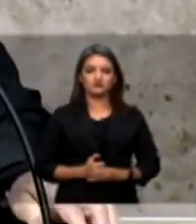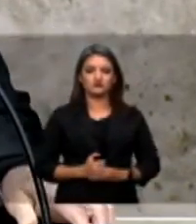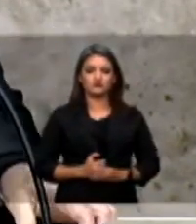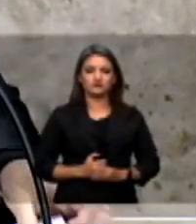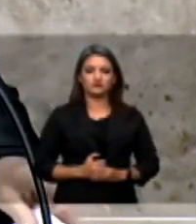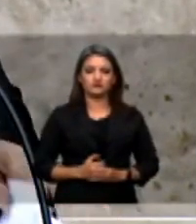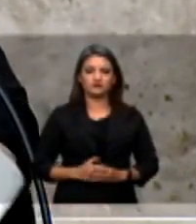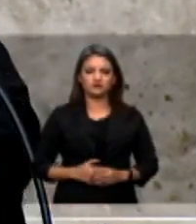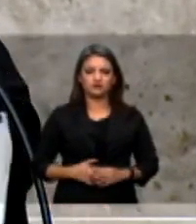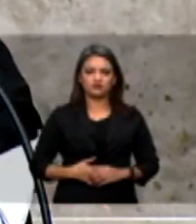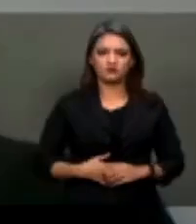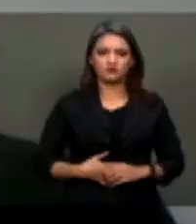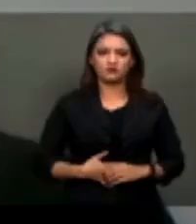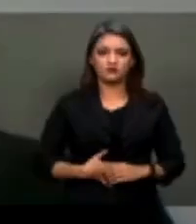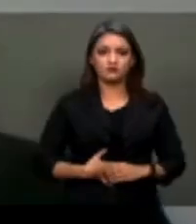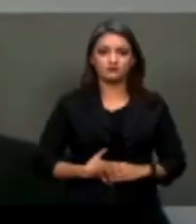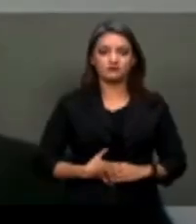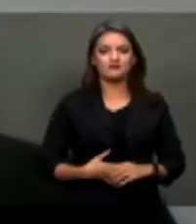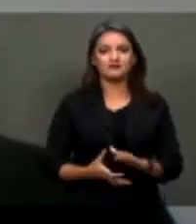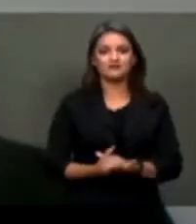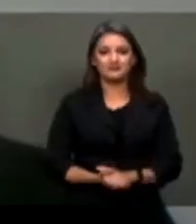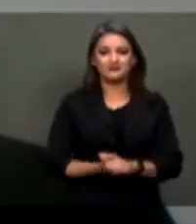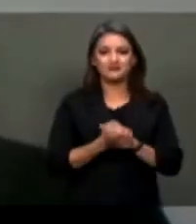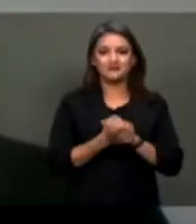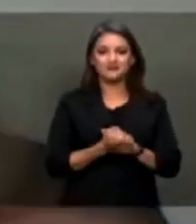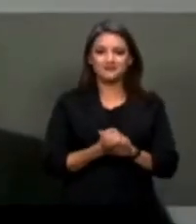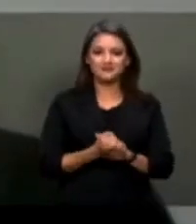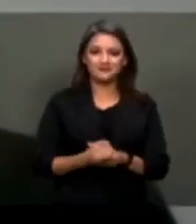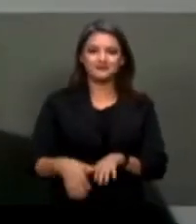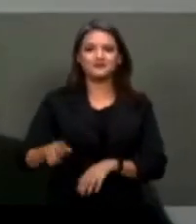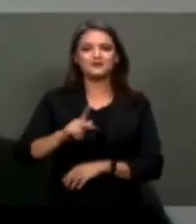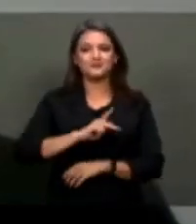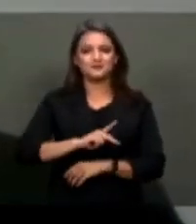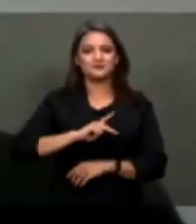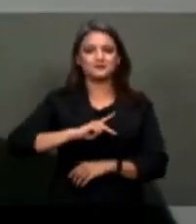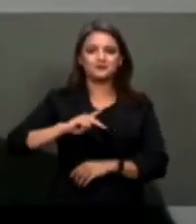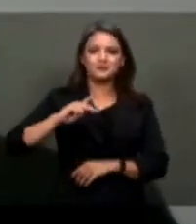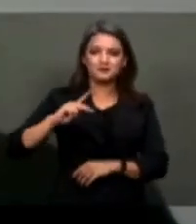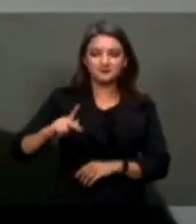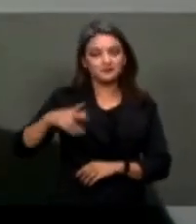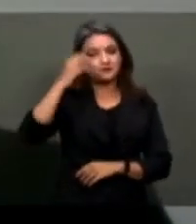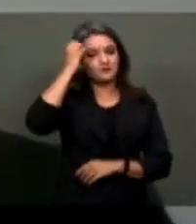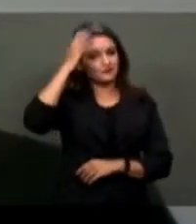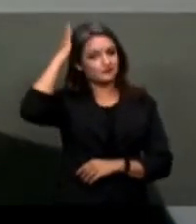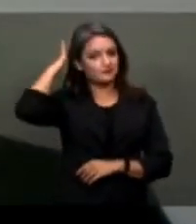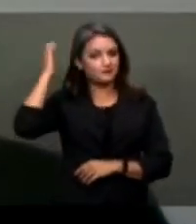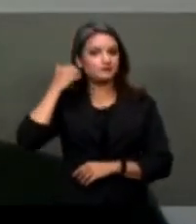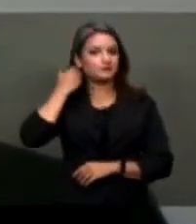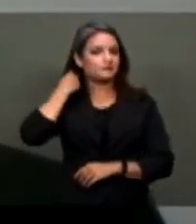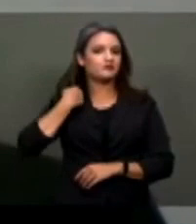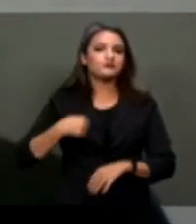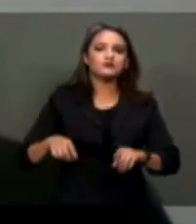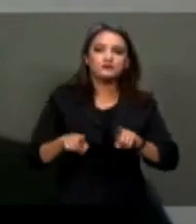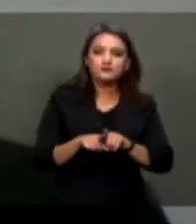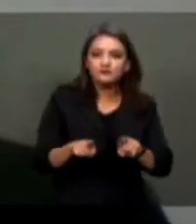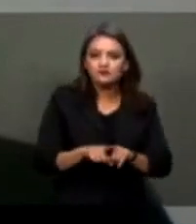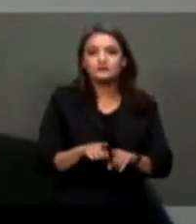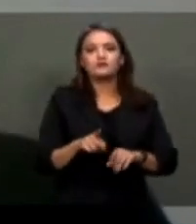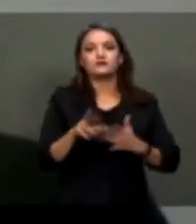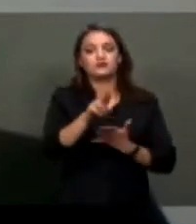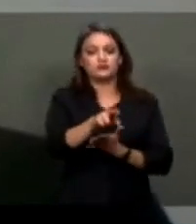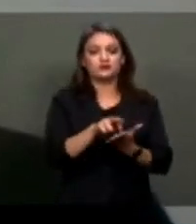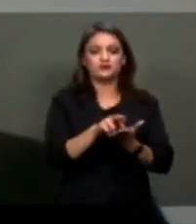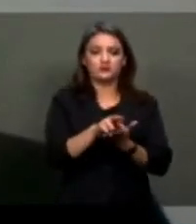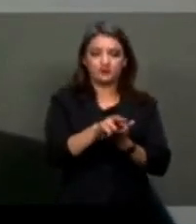o excelentíssimo senhor presidente Excelentíssimo Senhor relator e cientistas sociais do expressionism